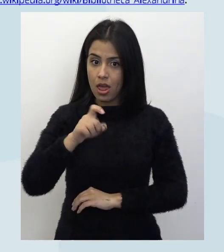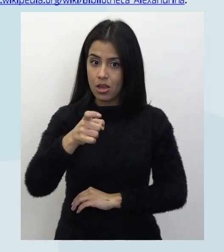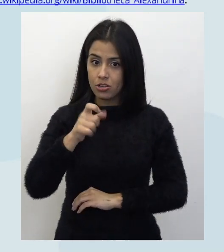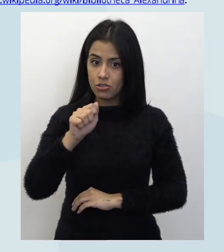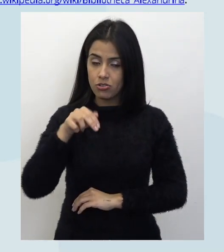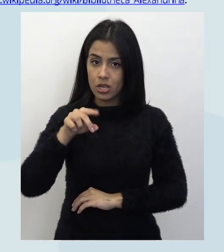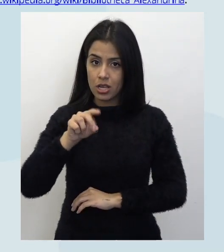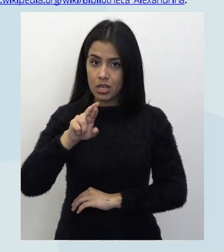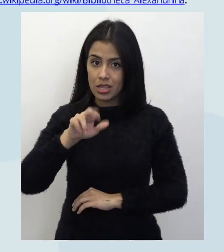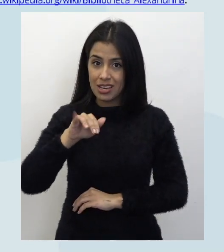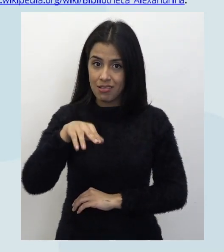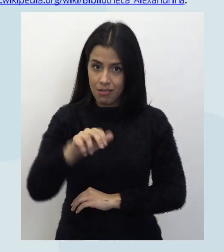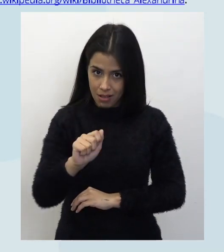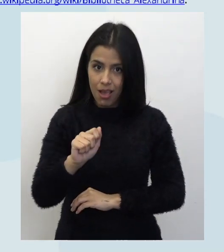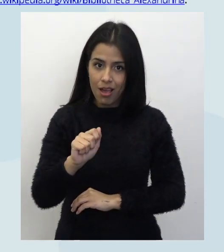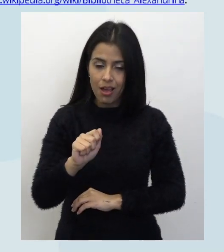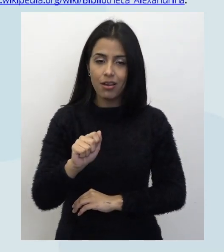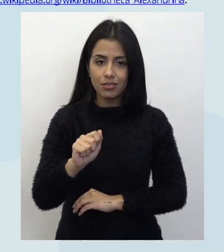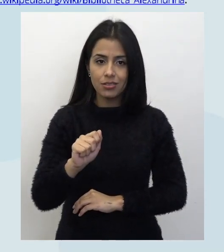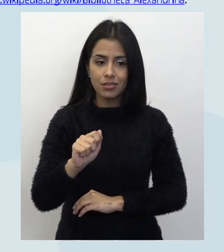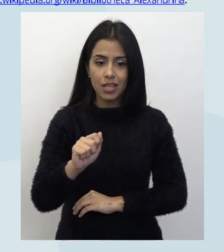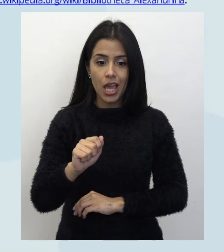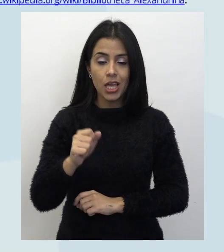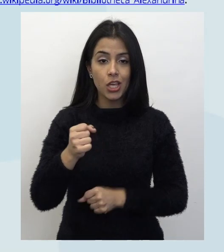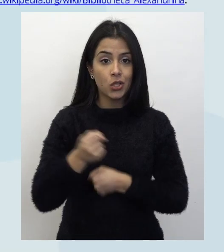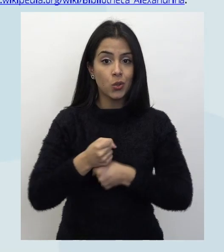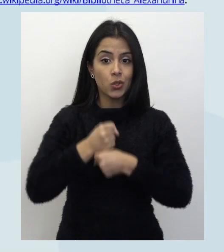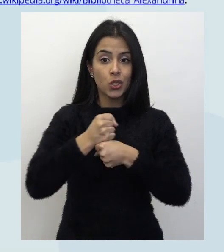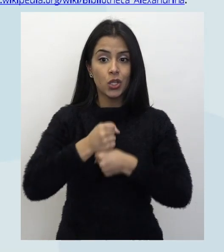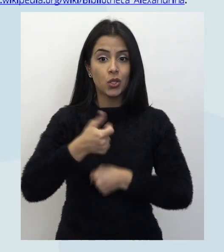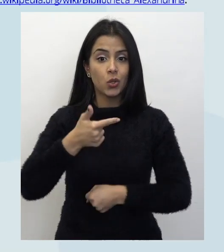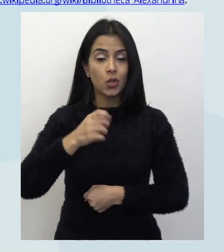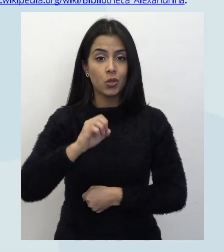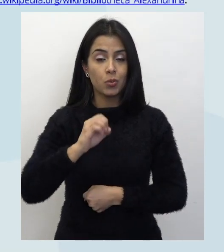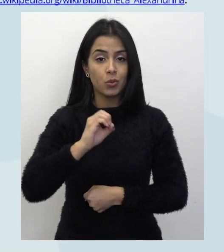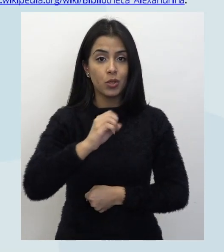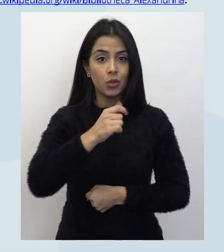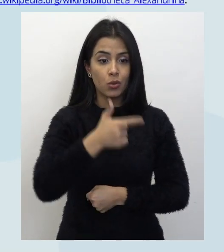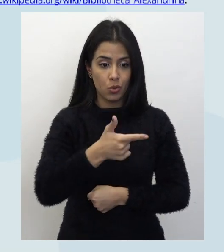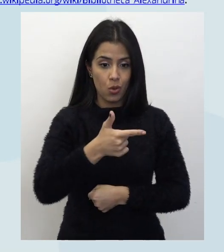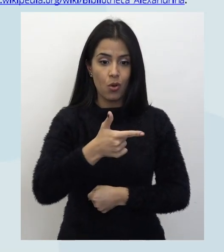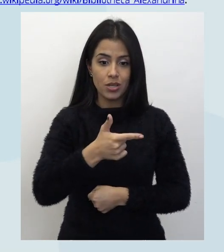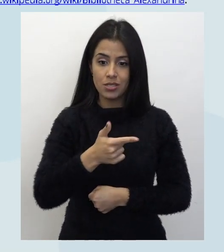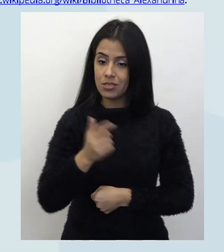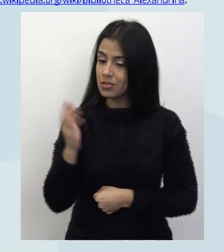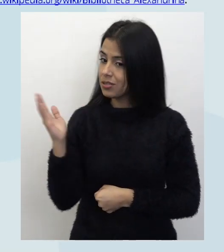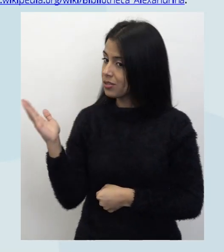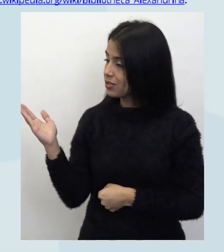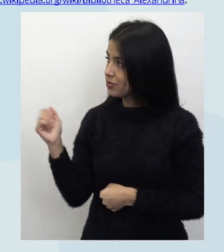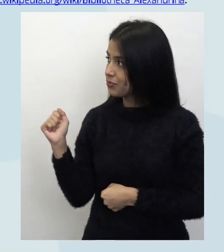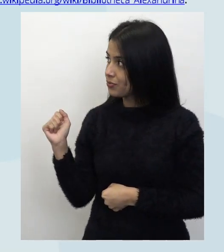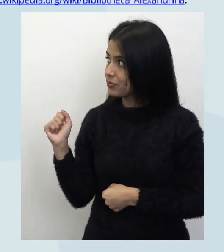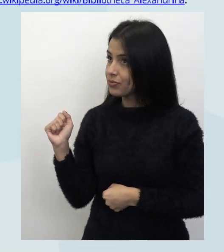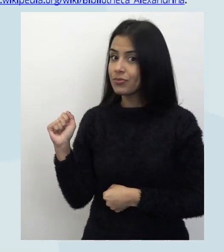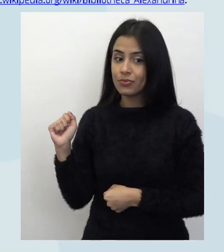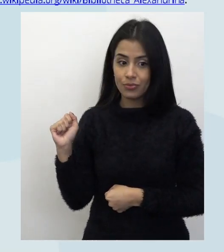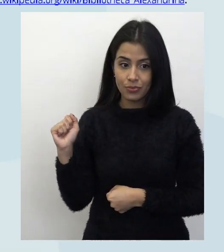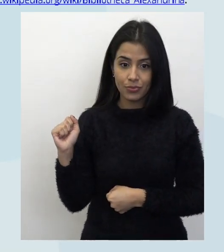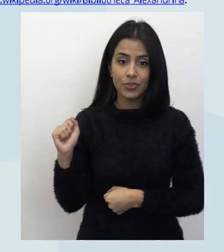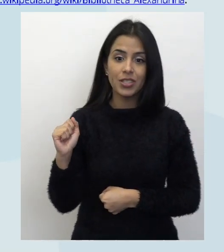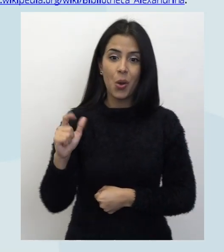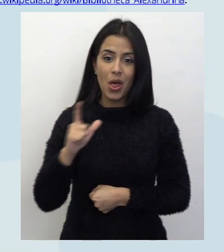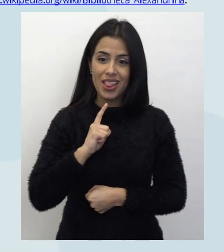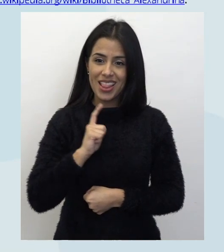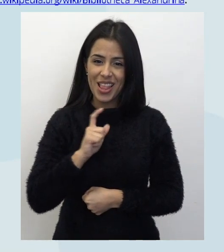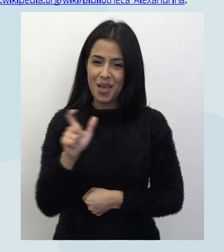em 2002. Mas vocês observem que aí nesse excerto que nós lemos, eles falaram novamente o esplendor